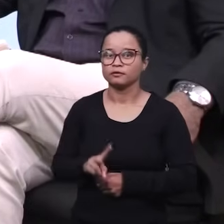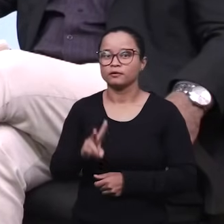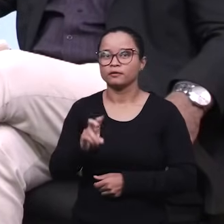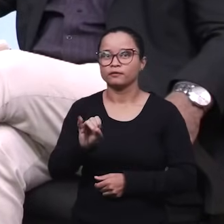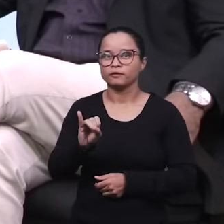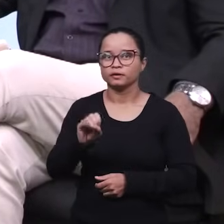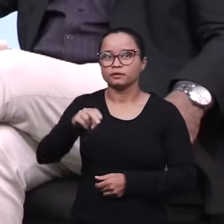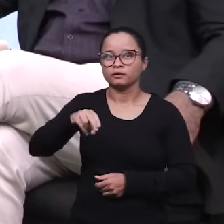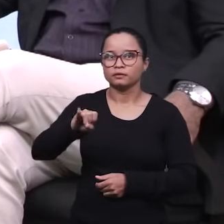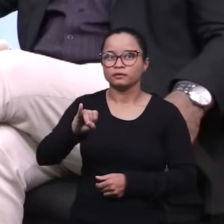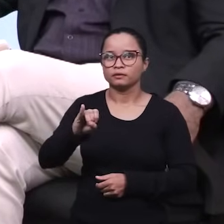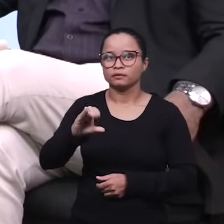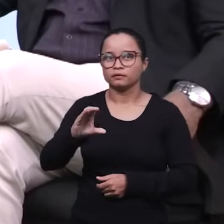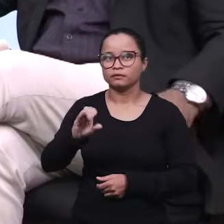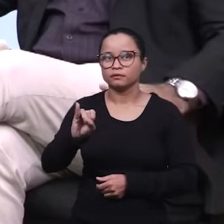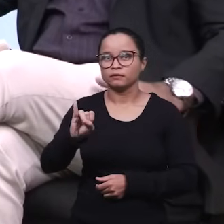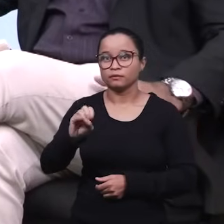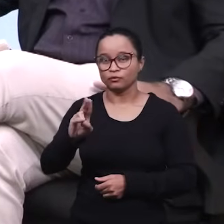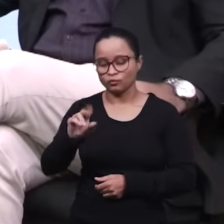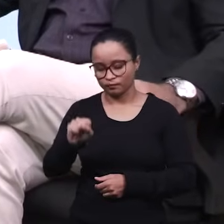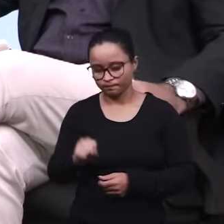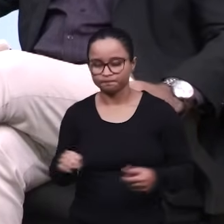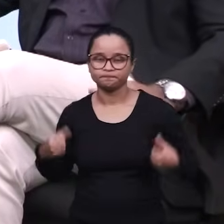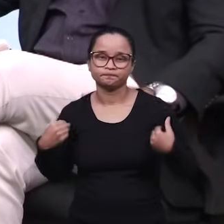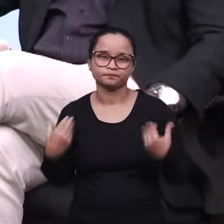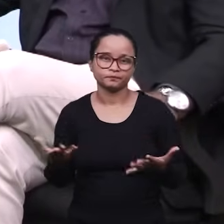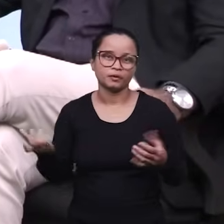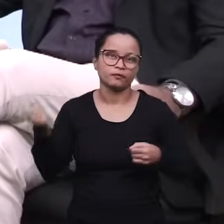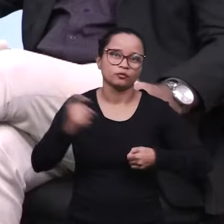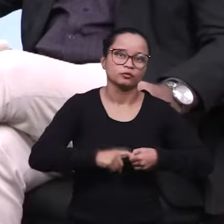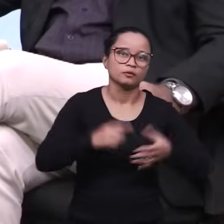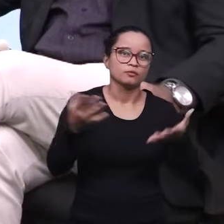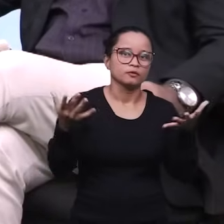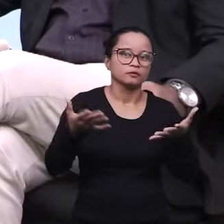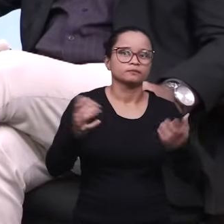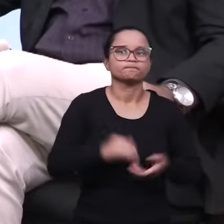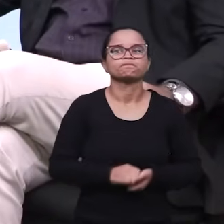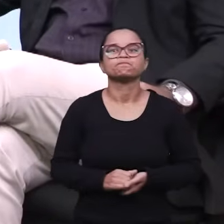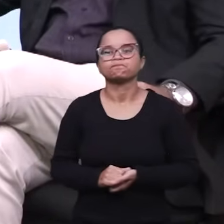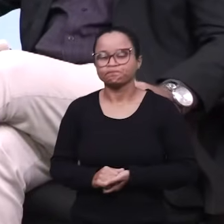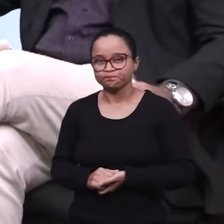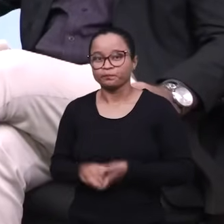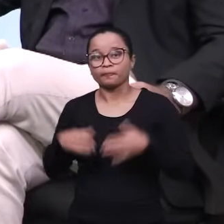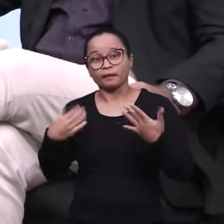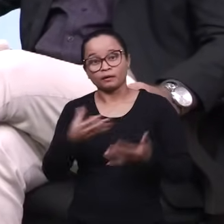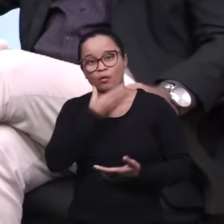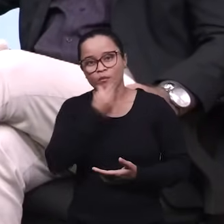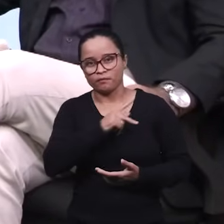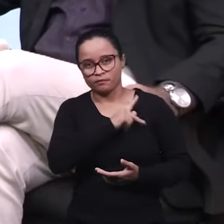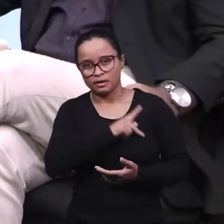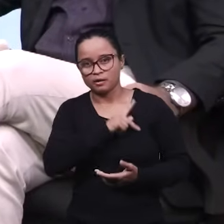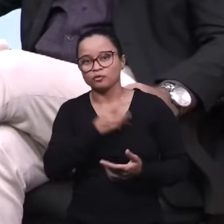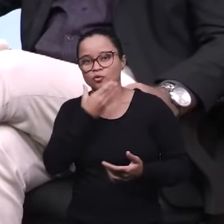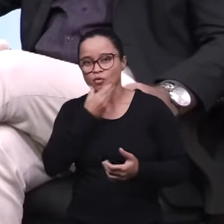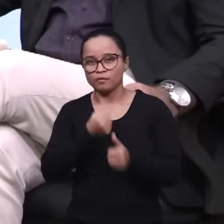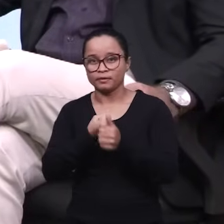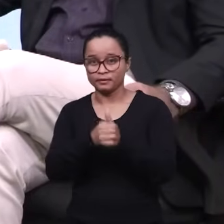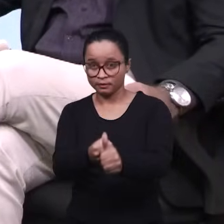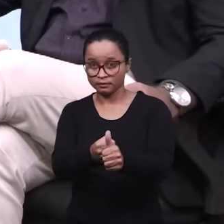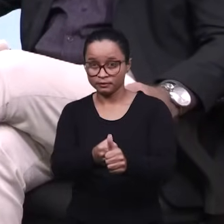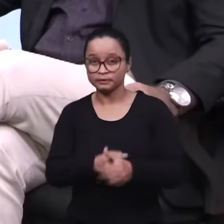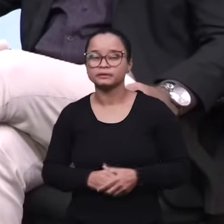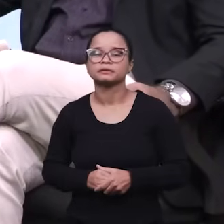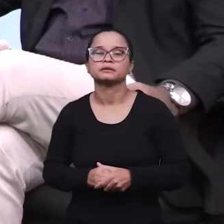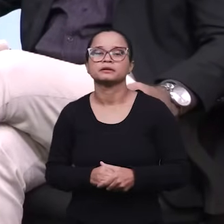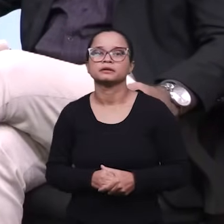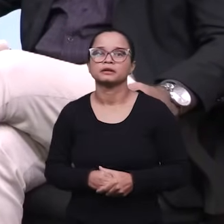Vinícius, professor Vinícius, e voltamos então. Então, o Paulo e Silas, eles faziam a